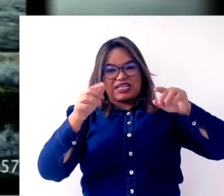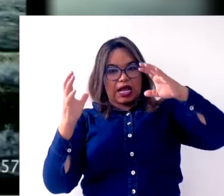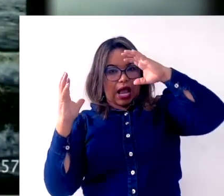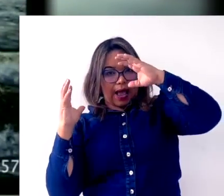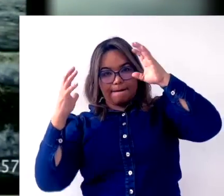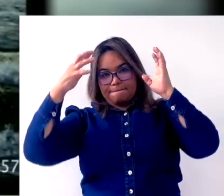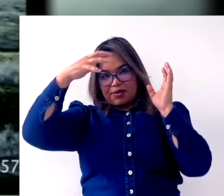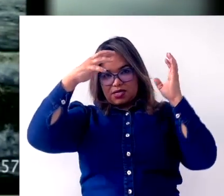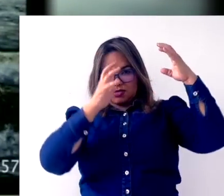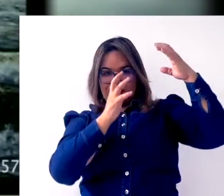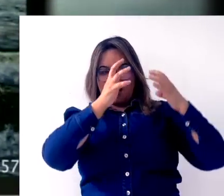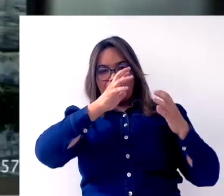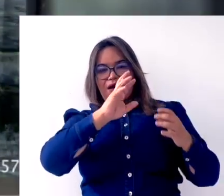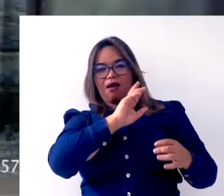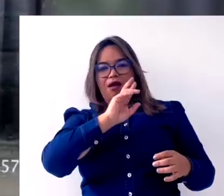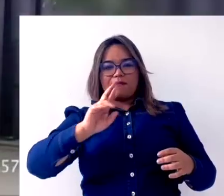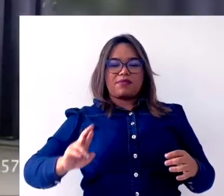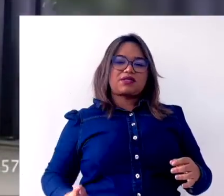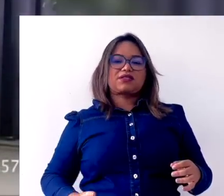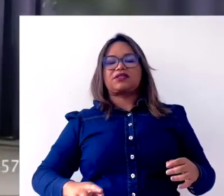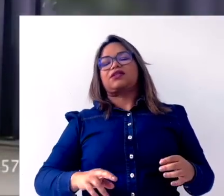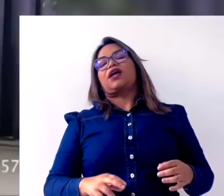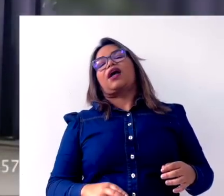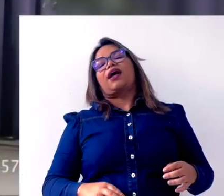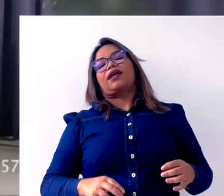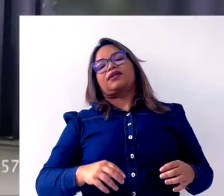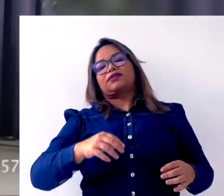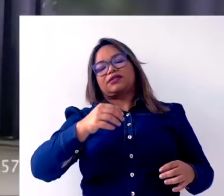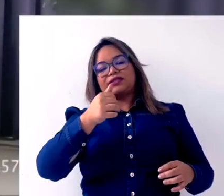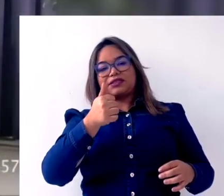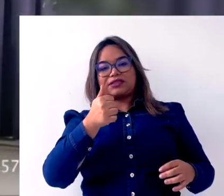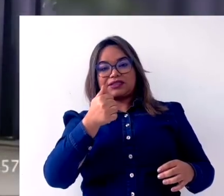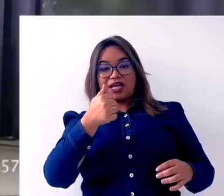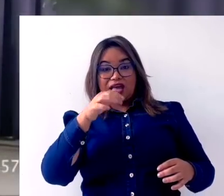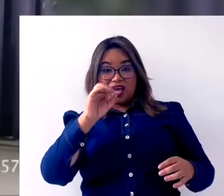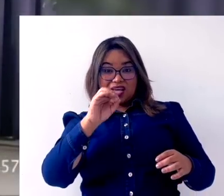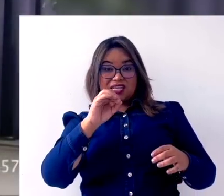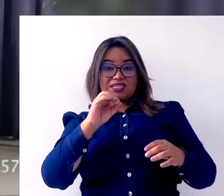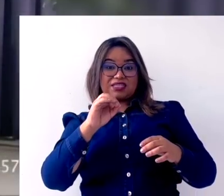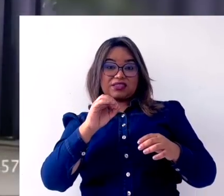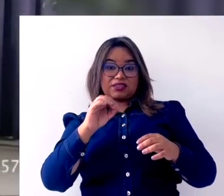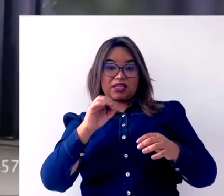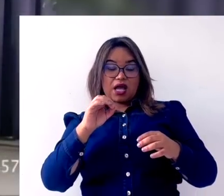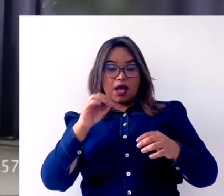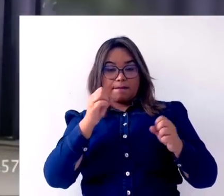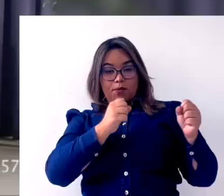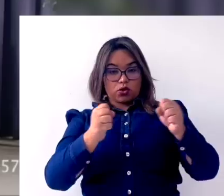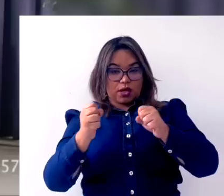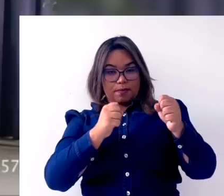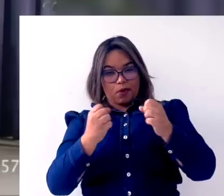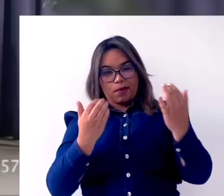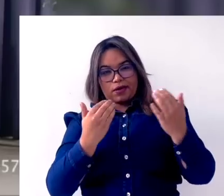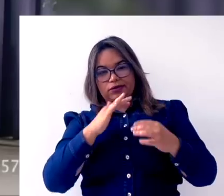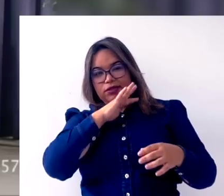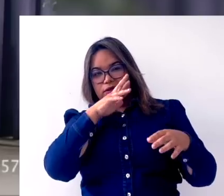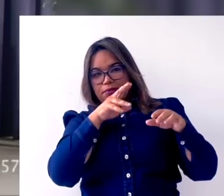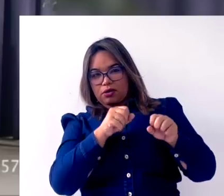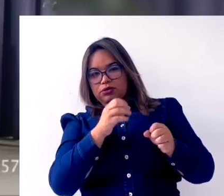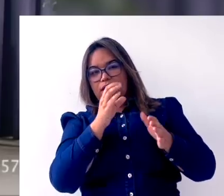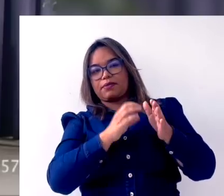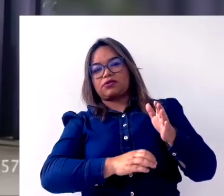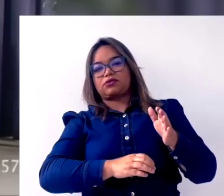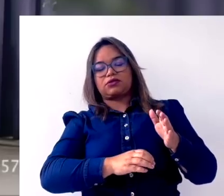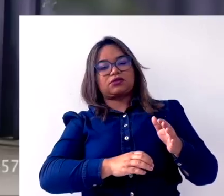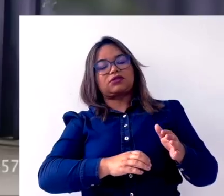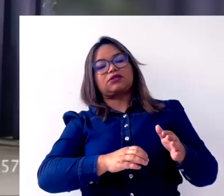chifres representam os 10 reinos que nós temos em relação aos animais ali de Daniel capítulo